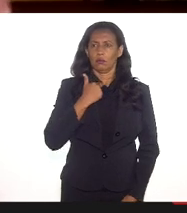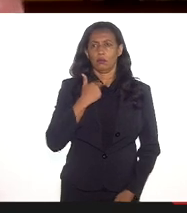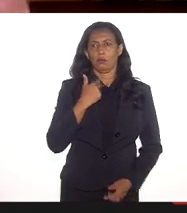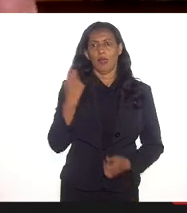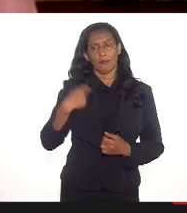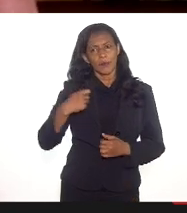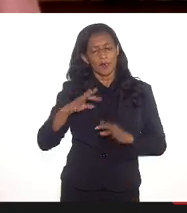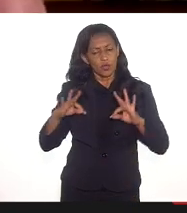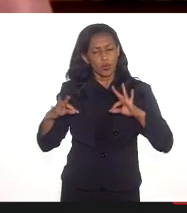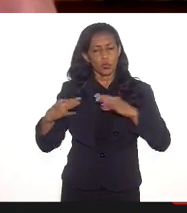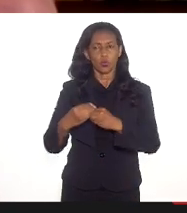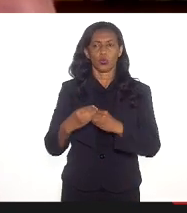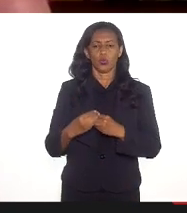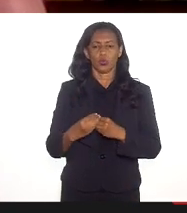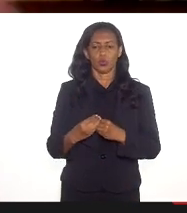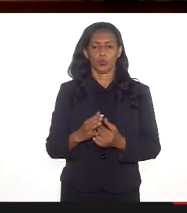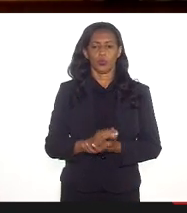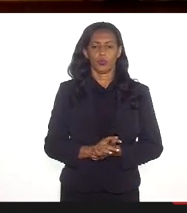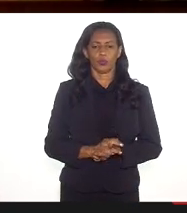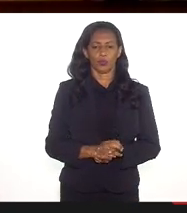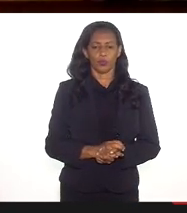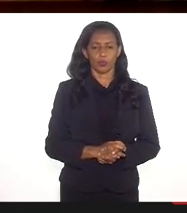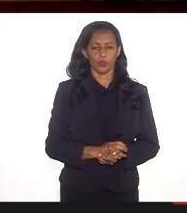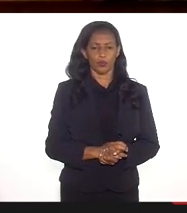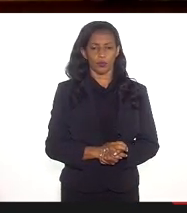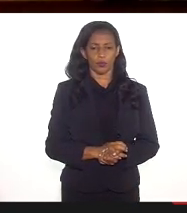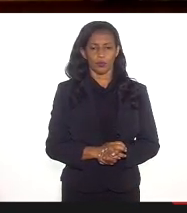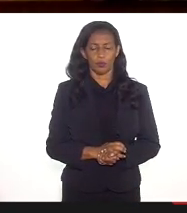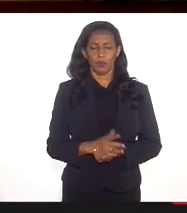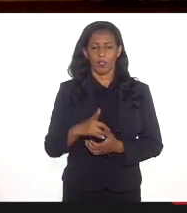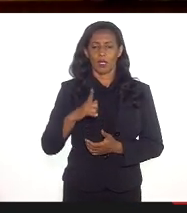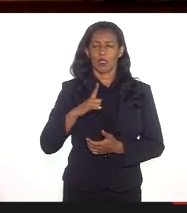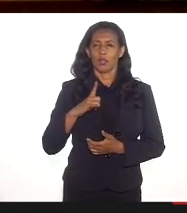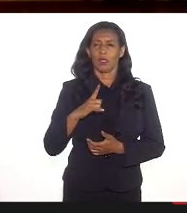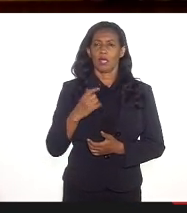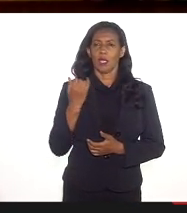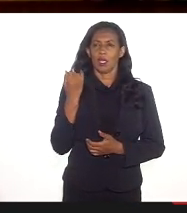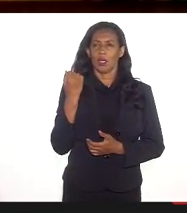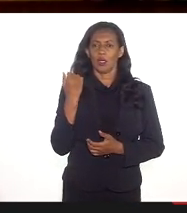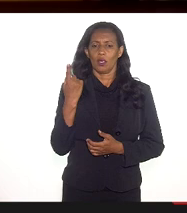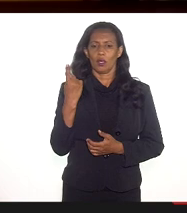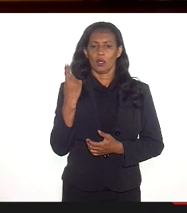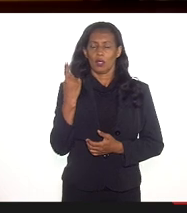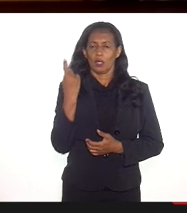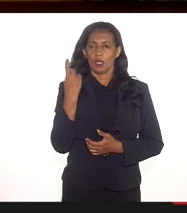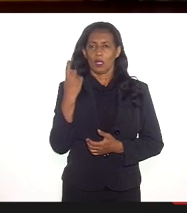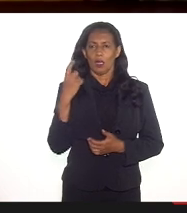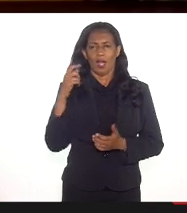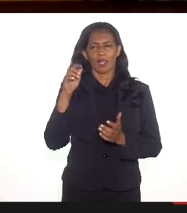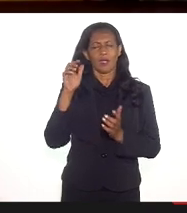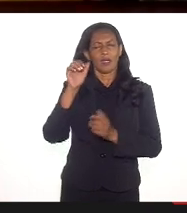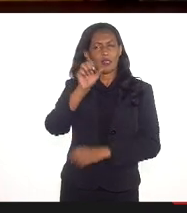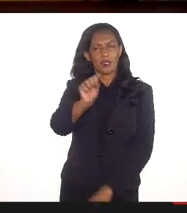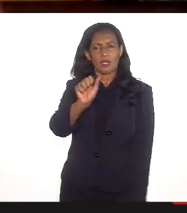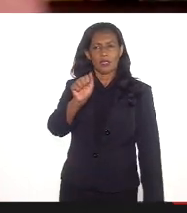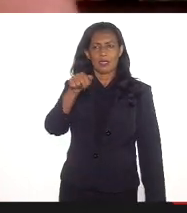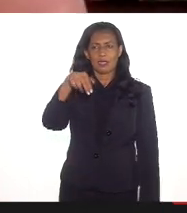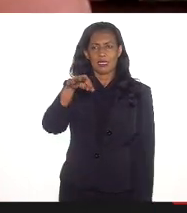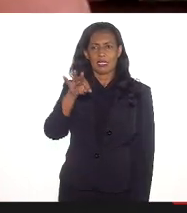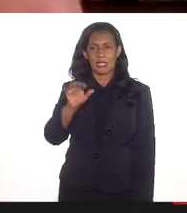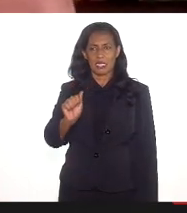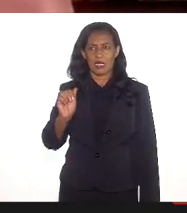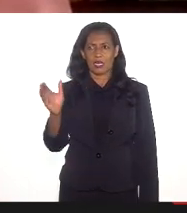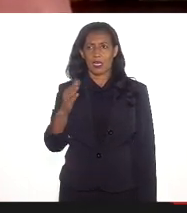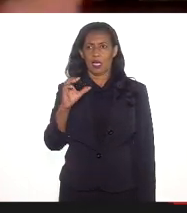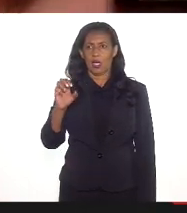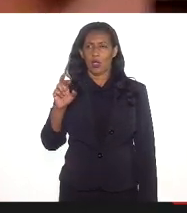unidades, a unidade de Santa Cruz, chegou uma denúncia a nós que teria sofrido 5 furtos ao longo desse período pandêmico,